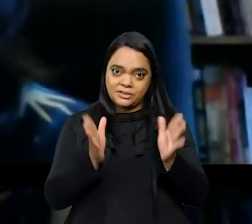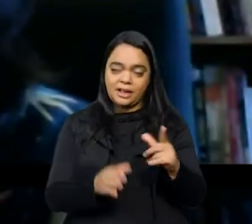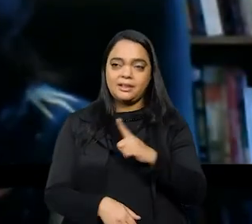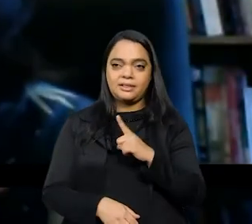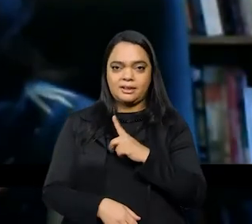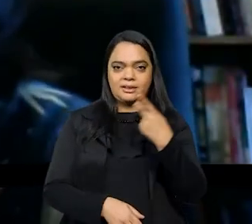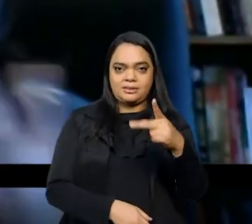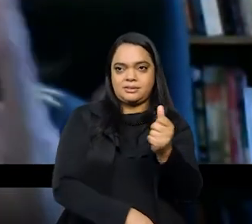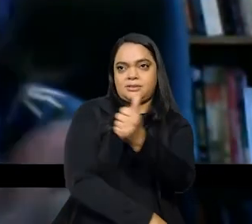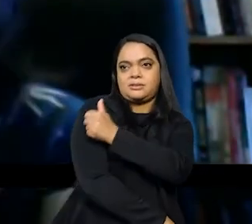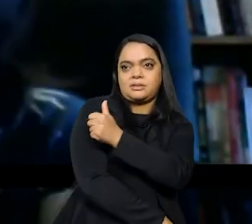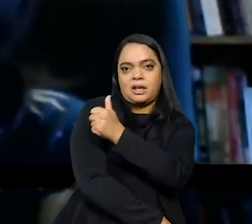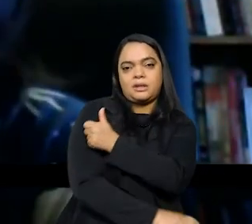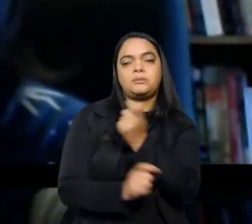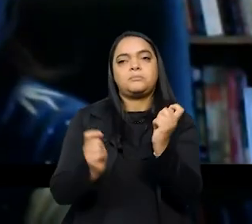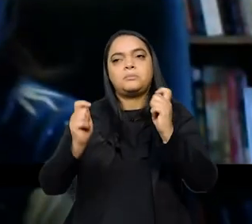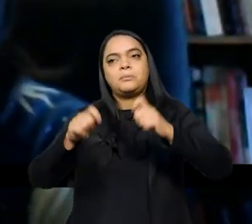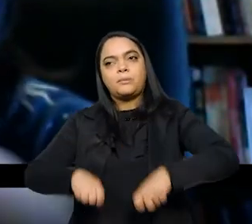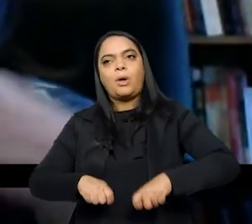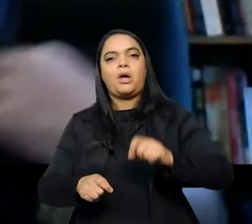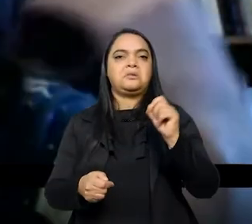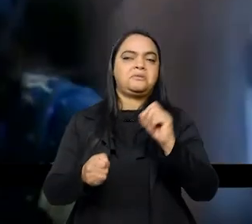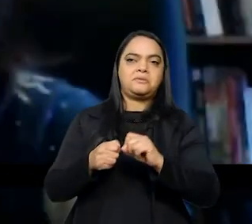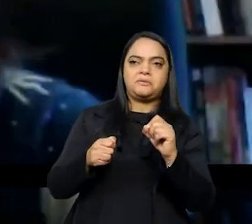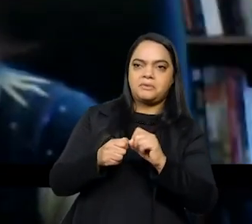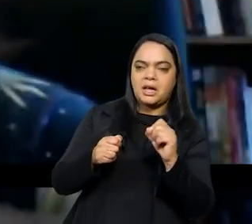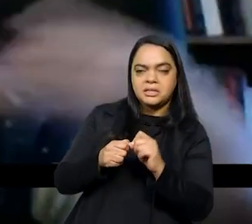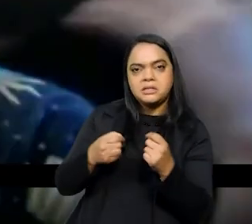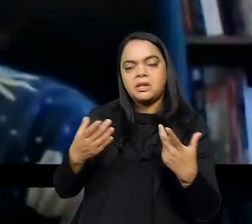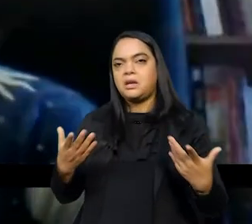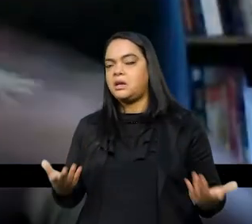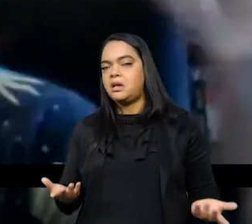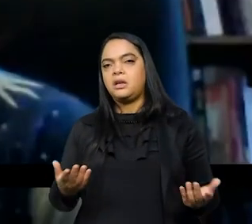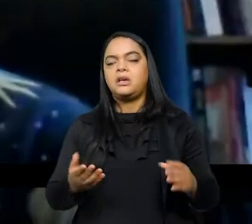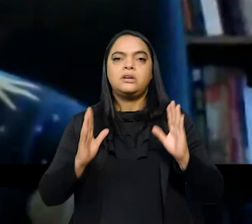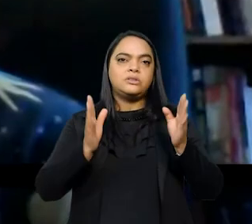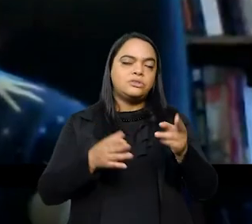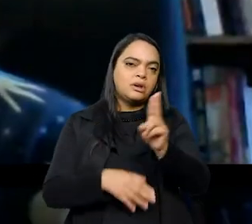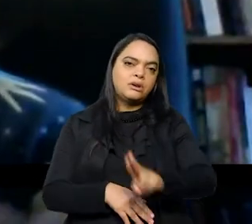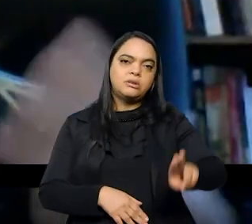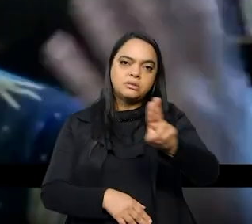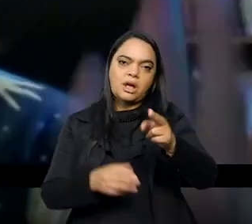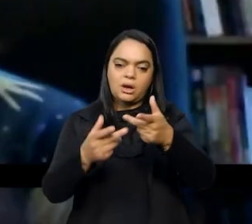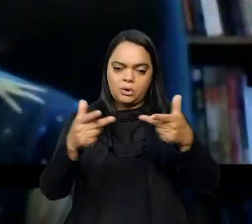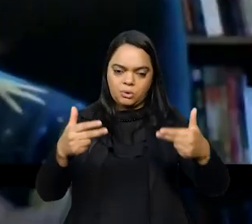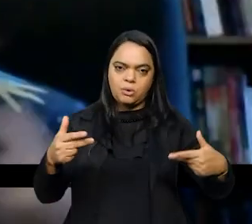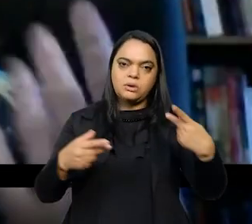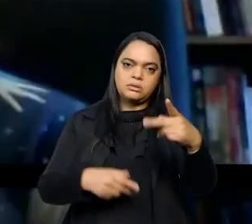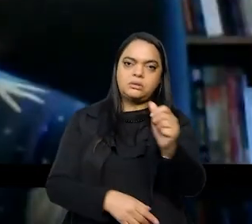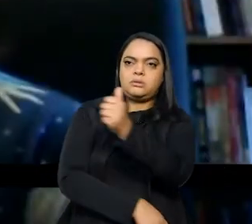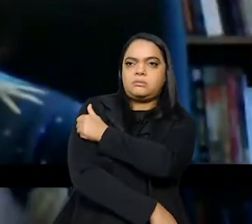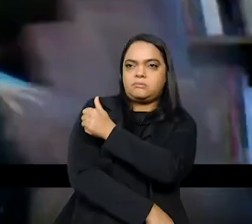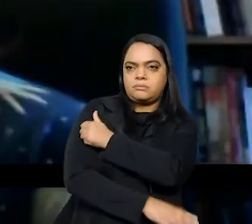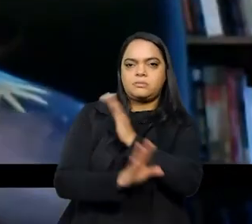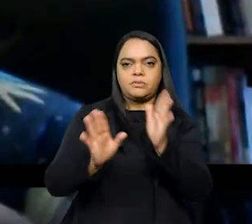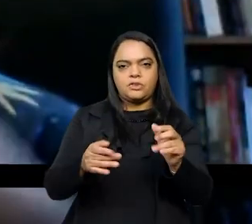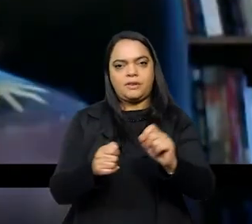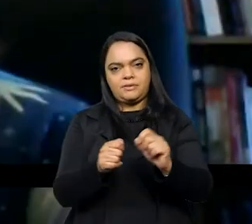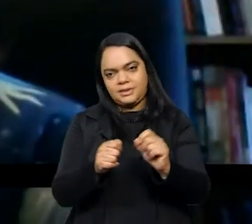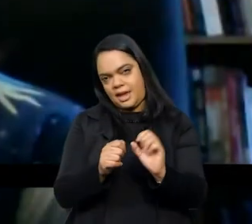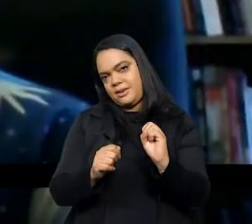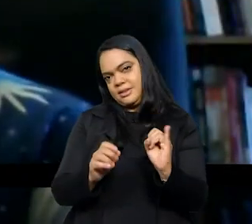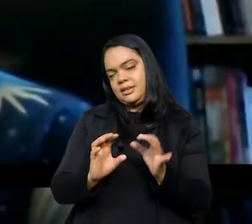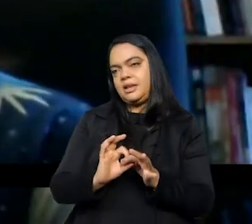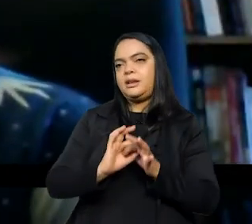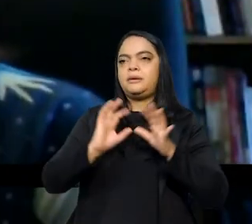de repente, produzir, né, ou já utilizar coisas que os alunos já fizeram, né, claro, com a autorização deles, para a gente incluir